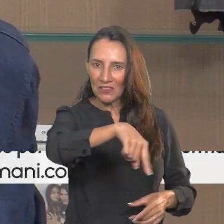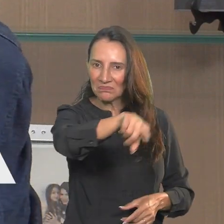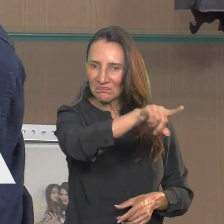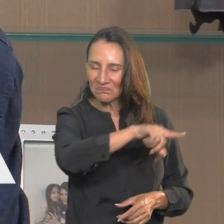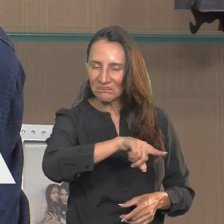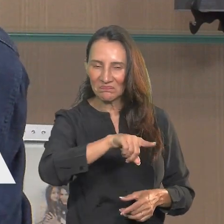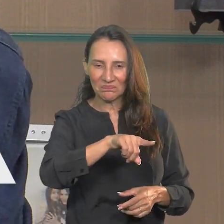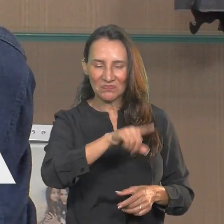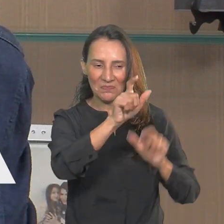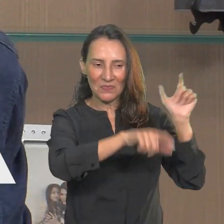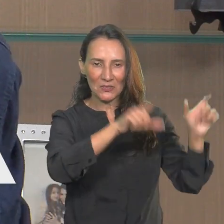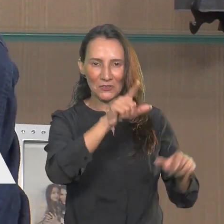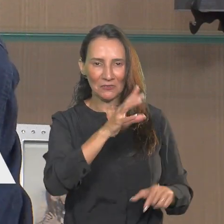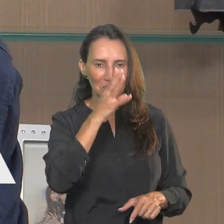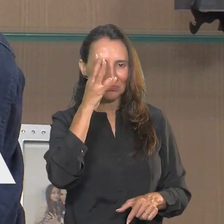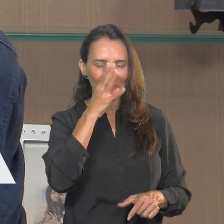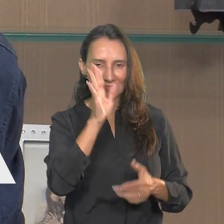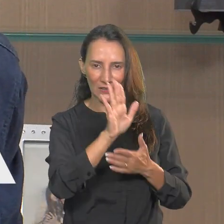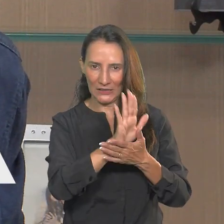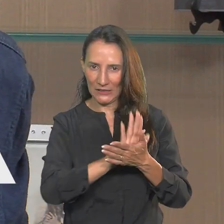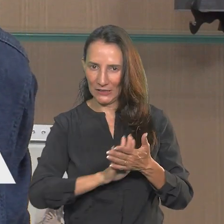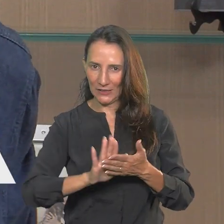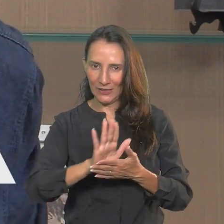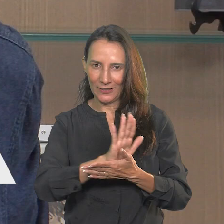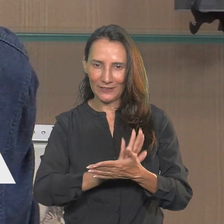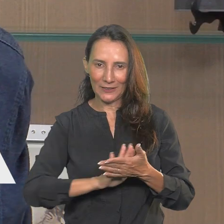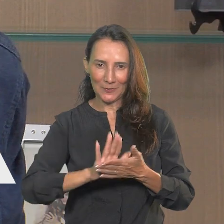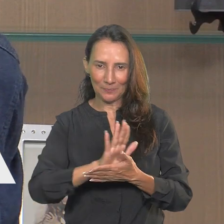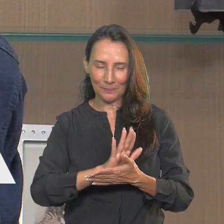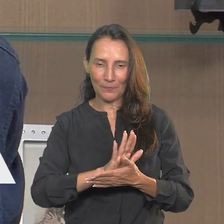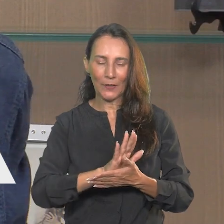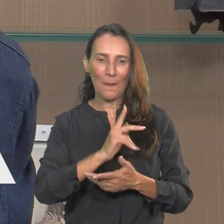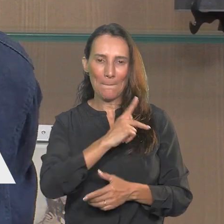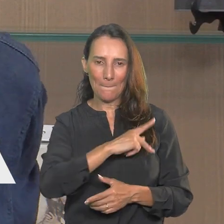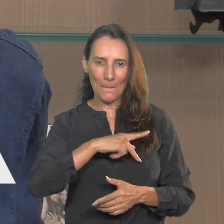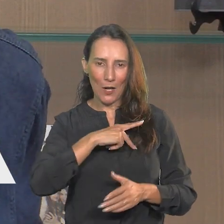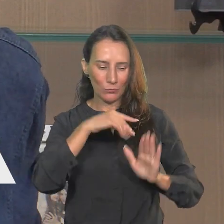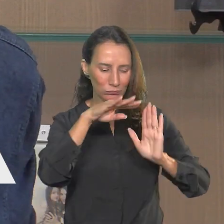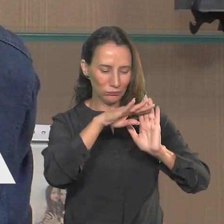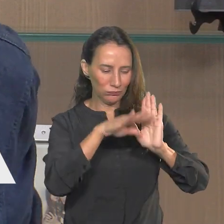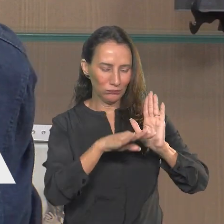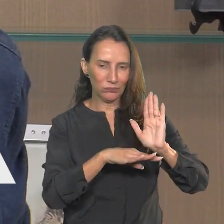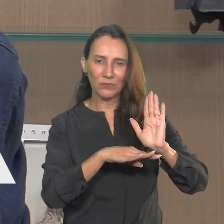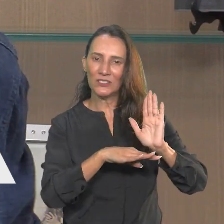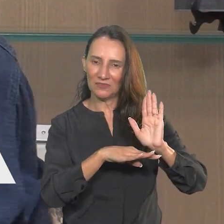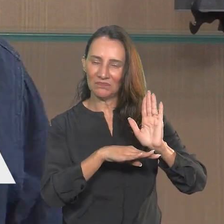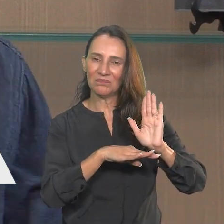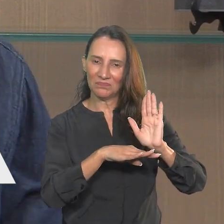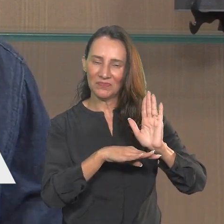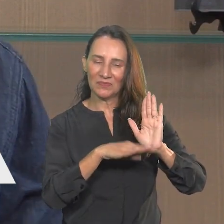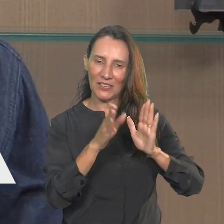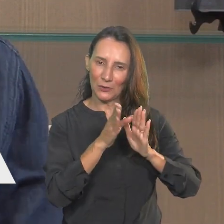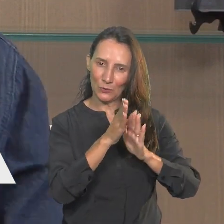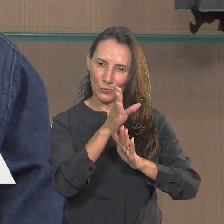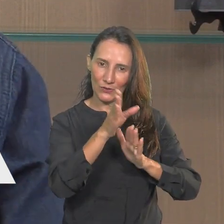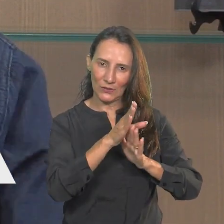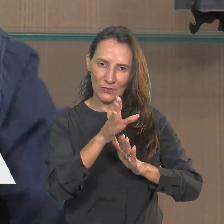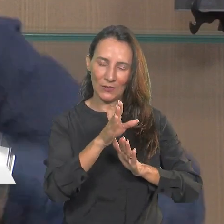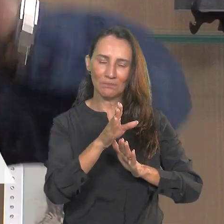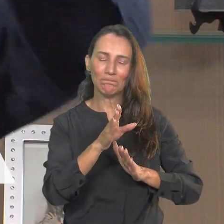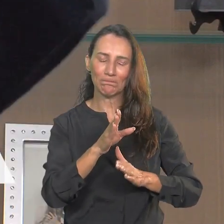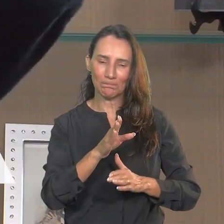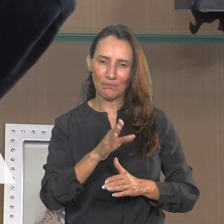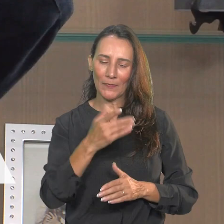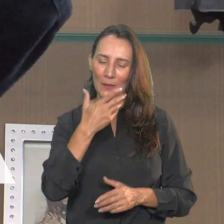nestes tipos de comportamentos aqui que o apóstolo Paulo, que Deus, através do apóstolo Paulo, nos